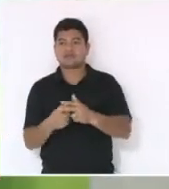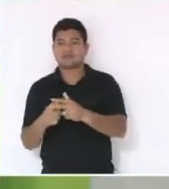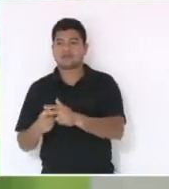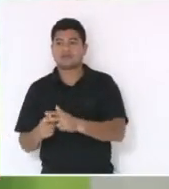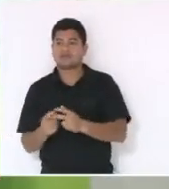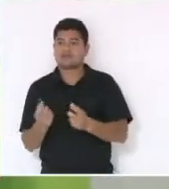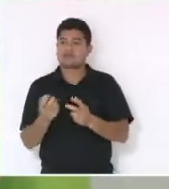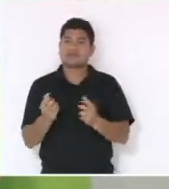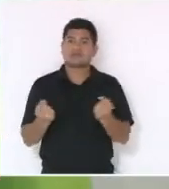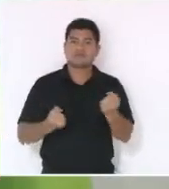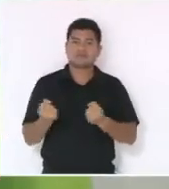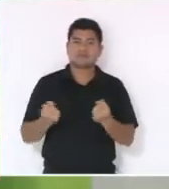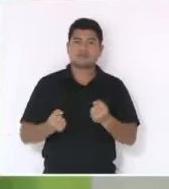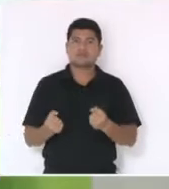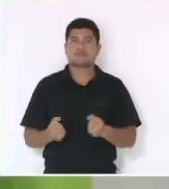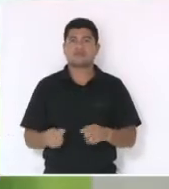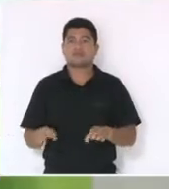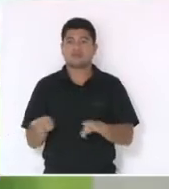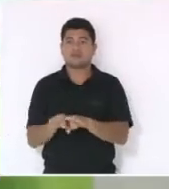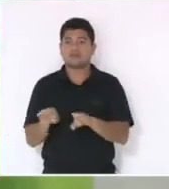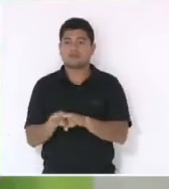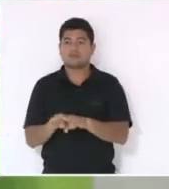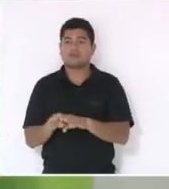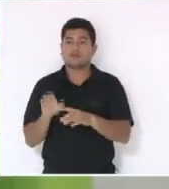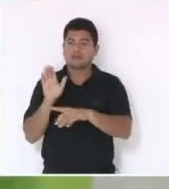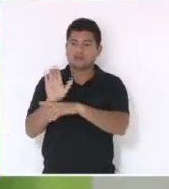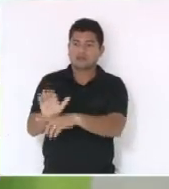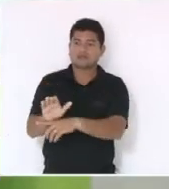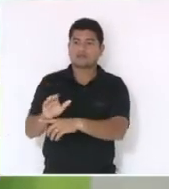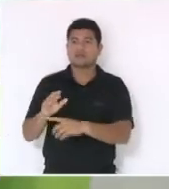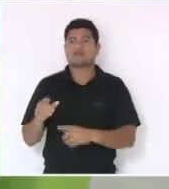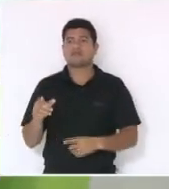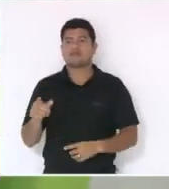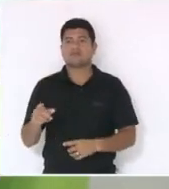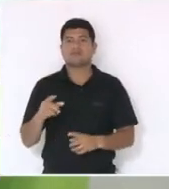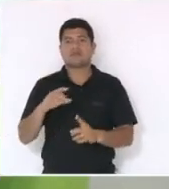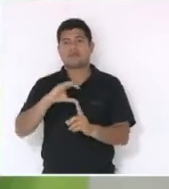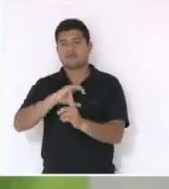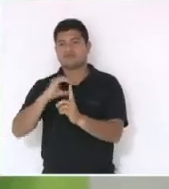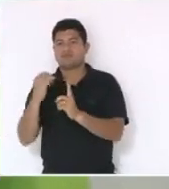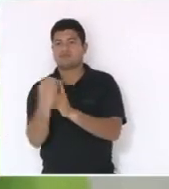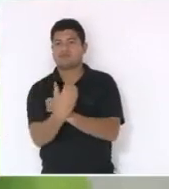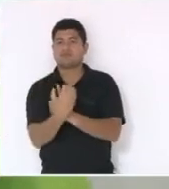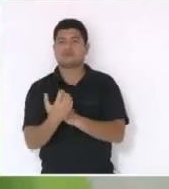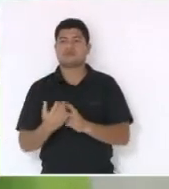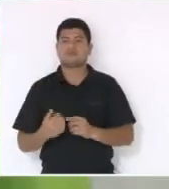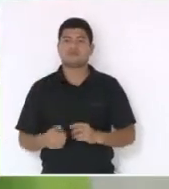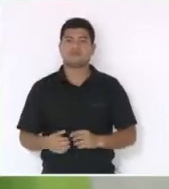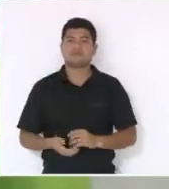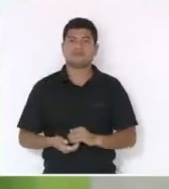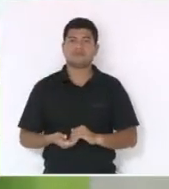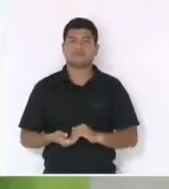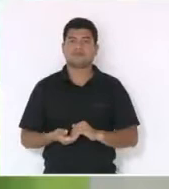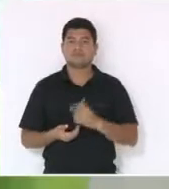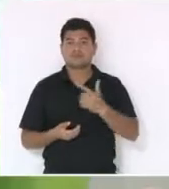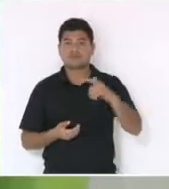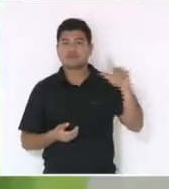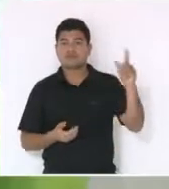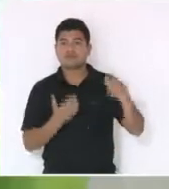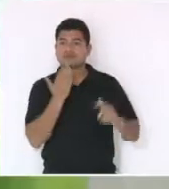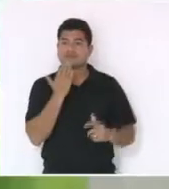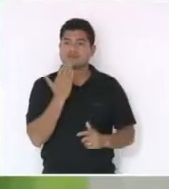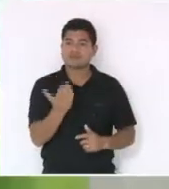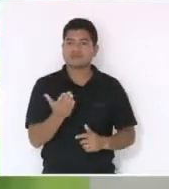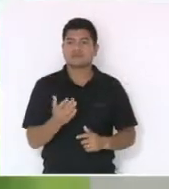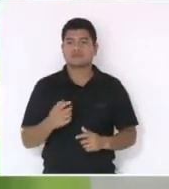a demanda e os chamamentos daquelas comunidades. Outra demanda que nós